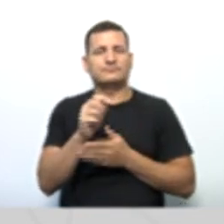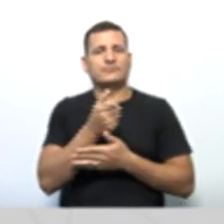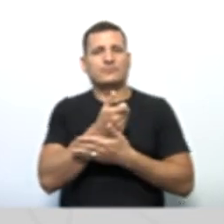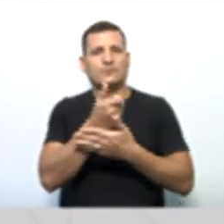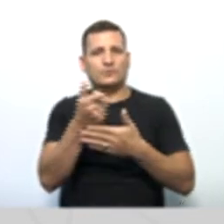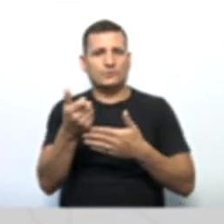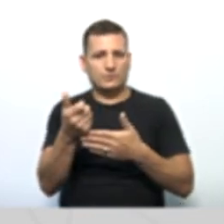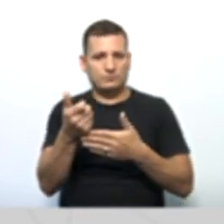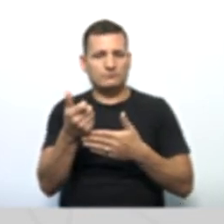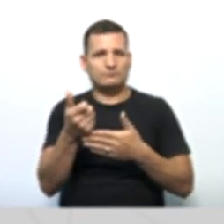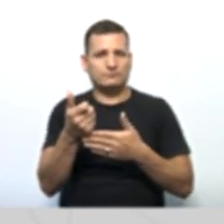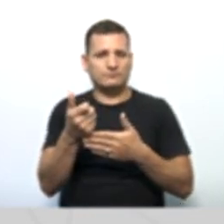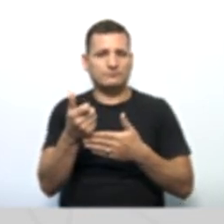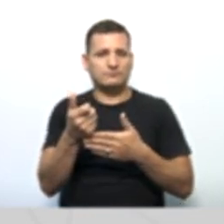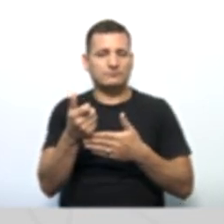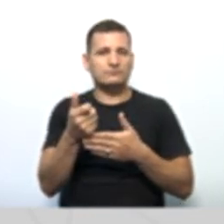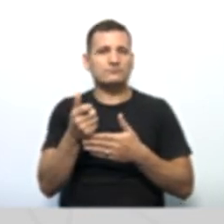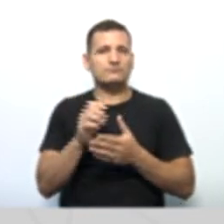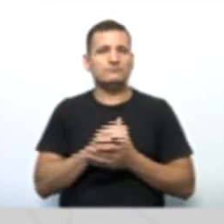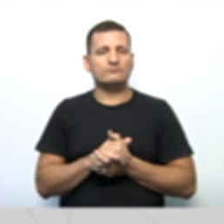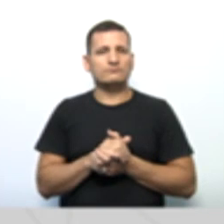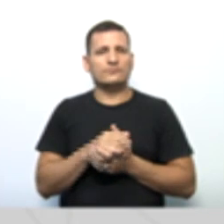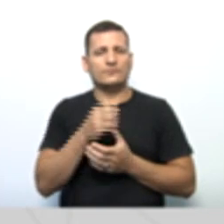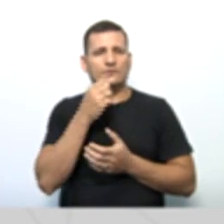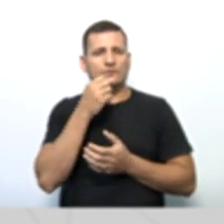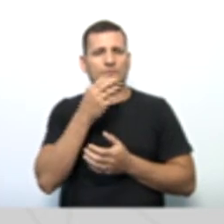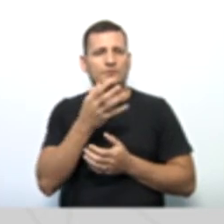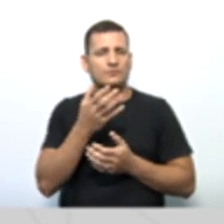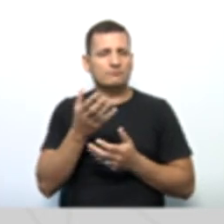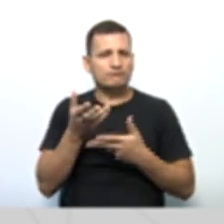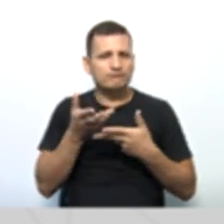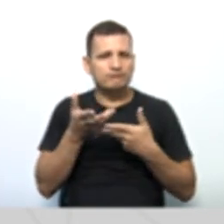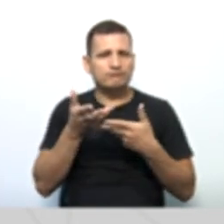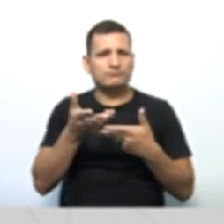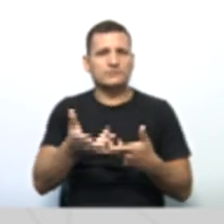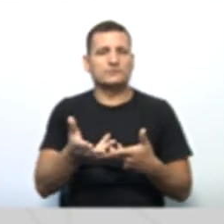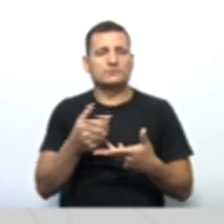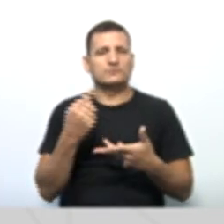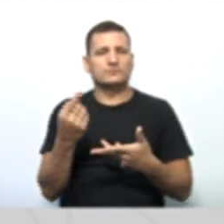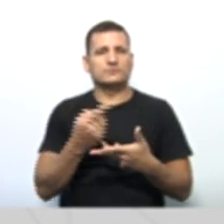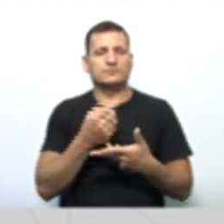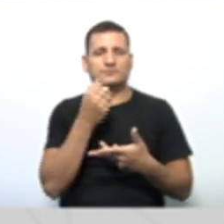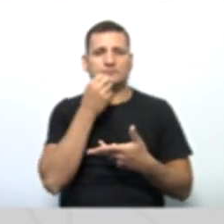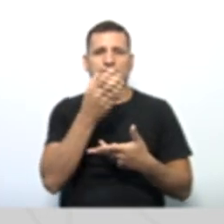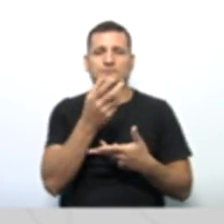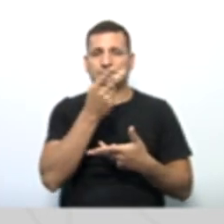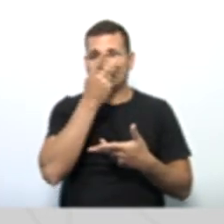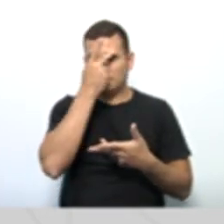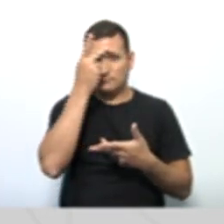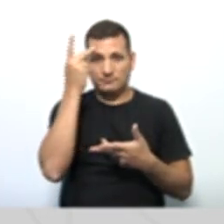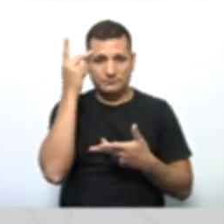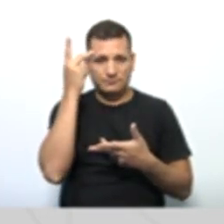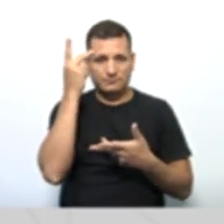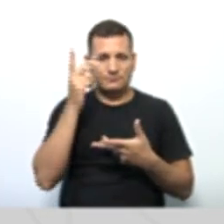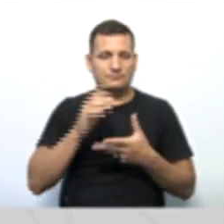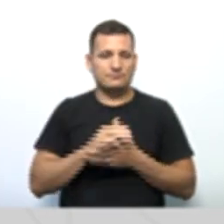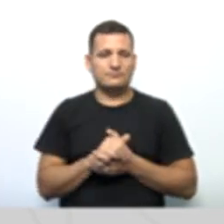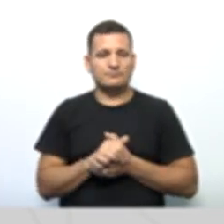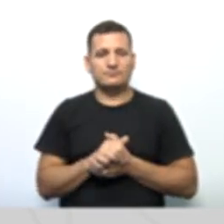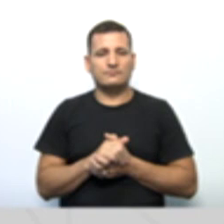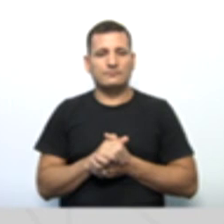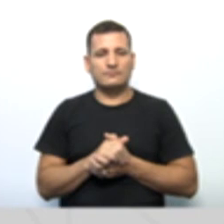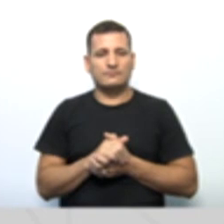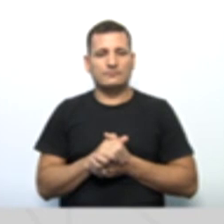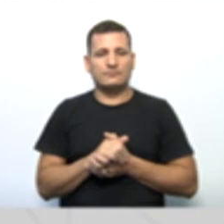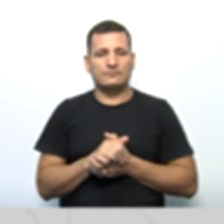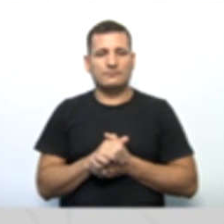que possa conduzir as nossas boas intenções para que sejamos boas pessoas. Então, essa daqui, até já